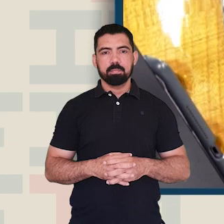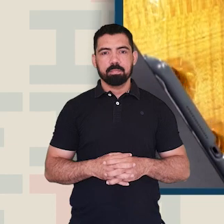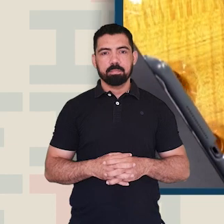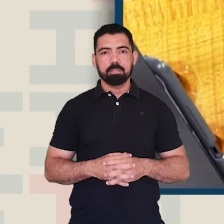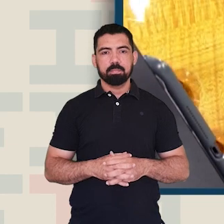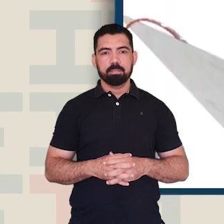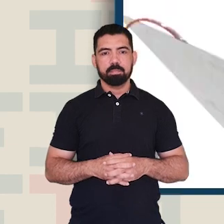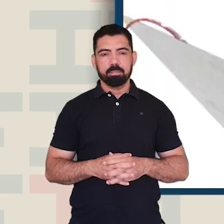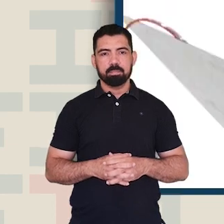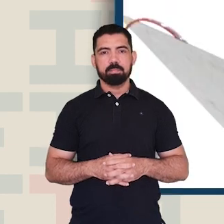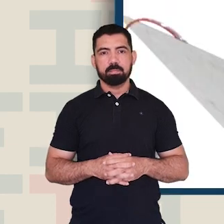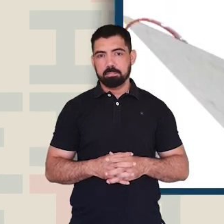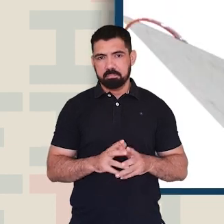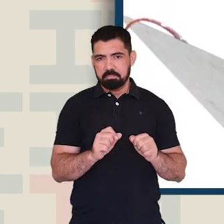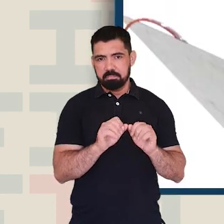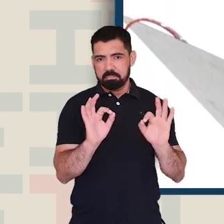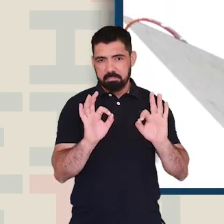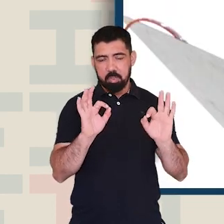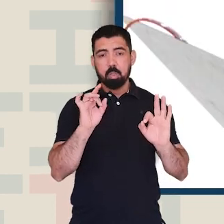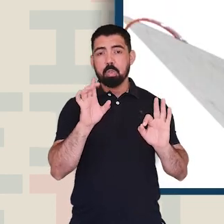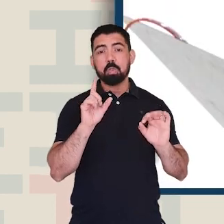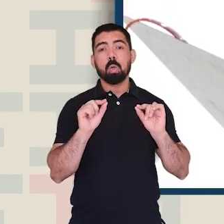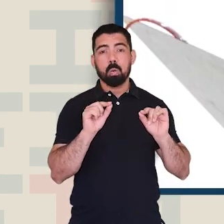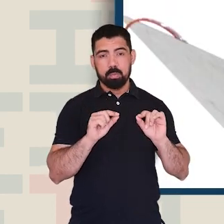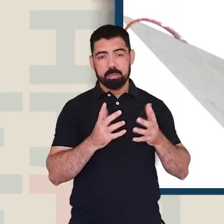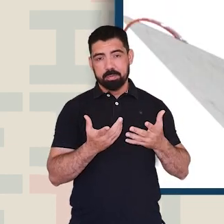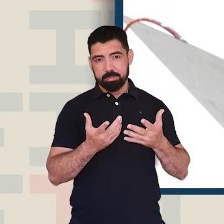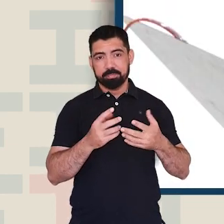Ou seja, não fez nada, né? Toquei a escala.